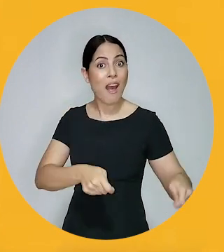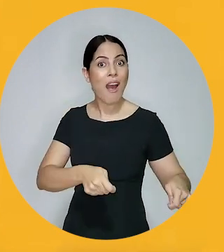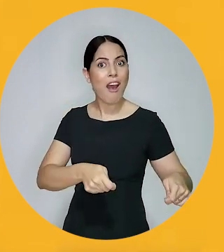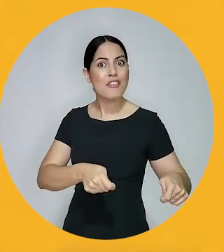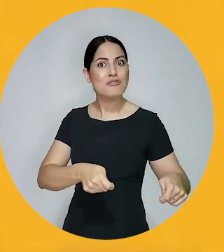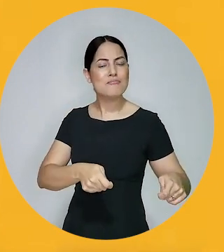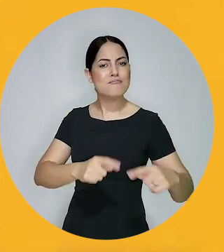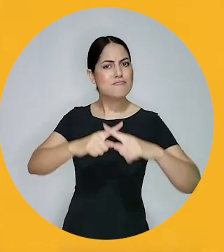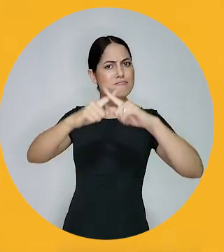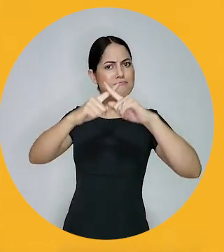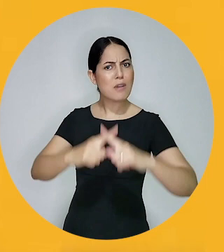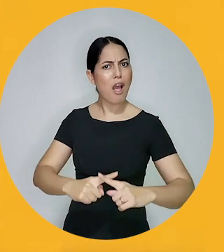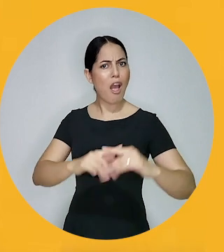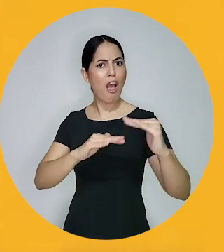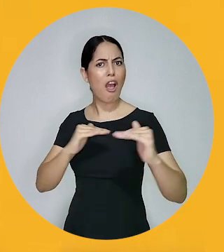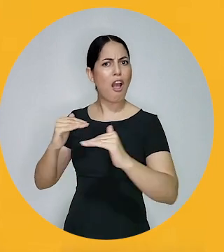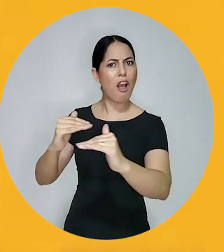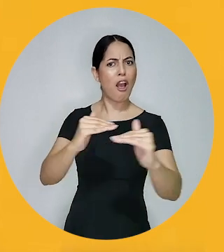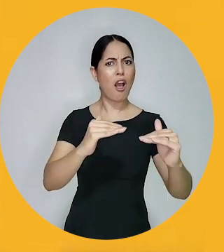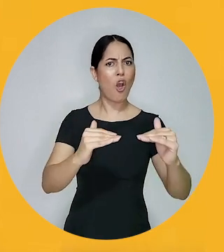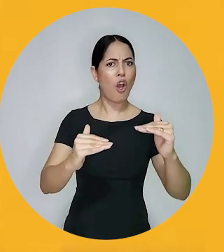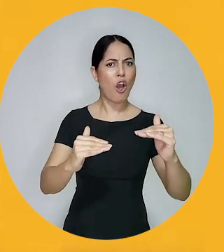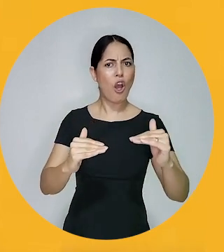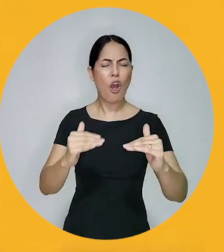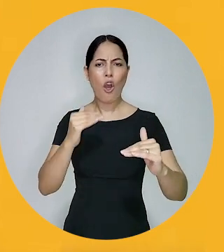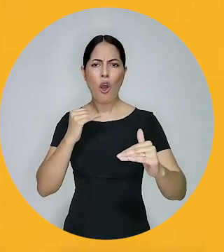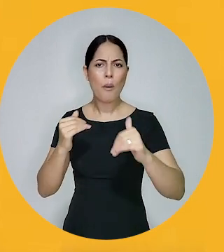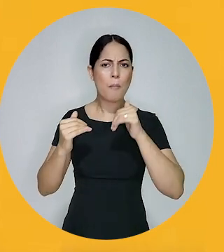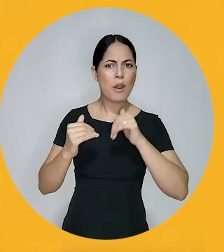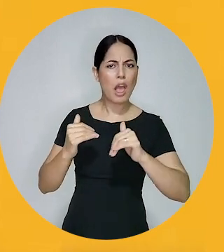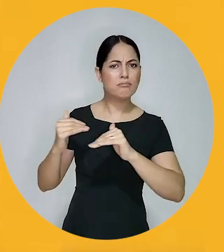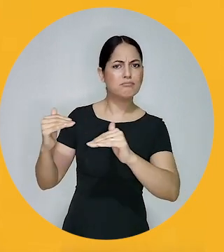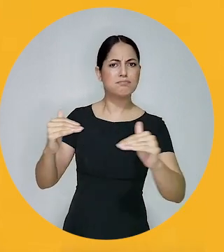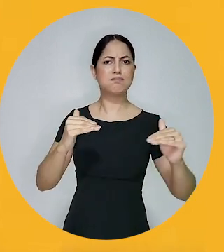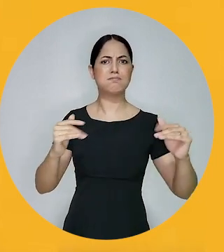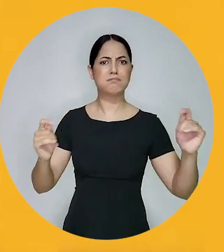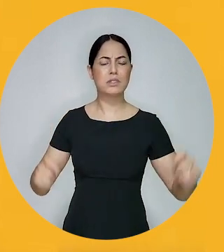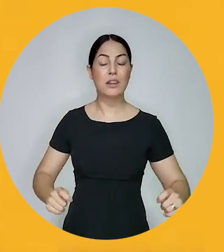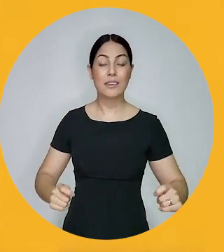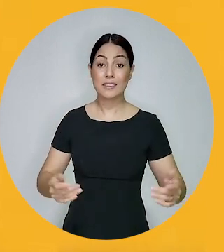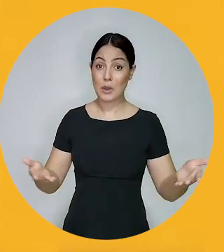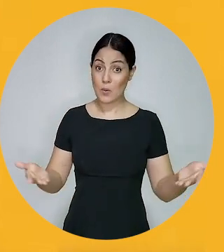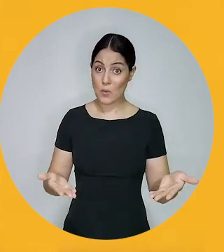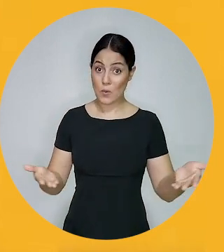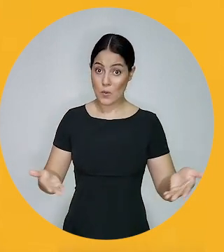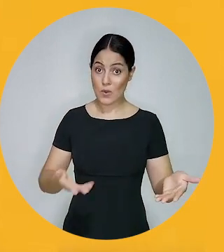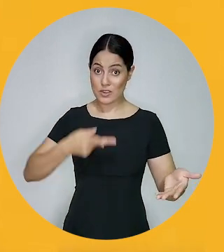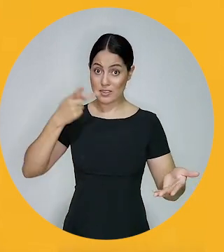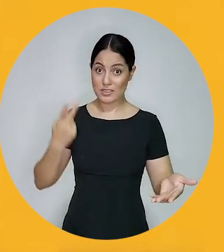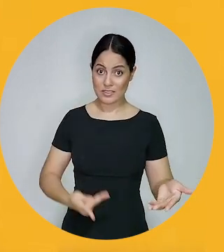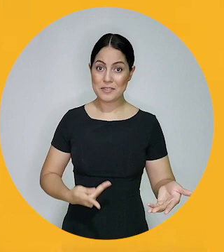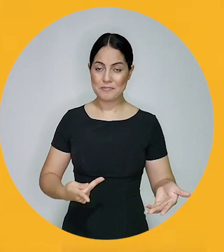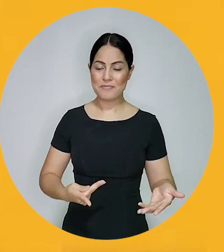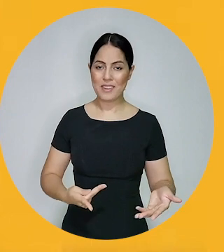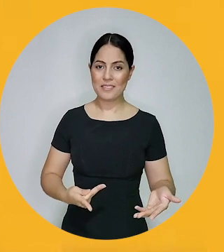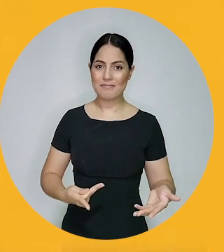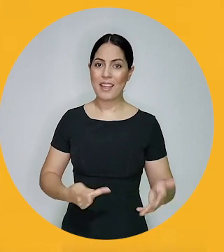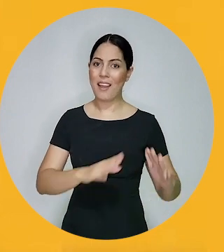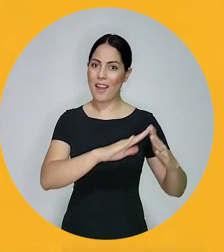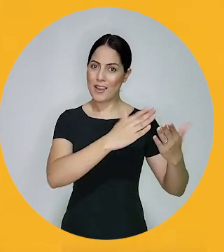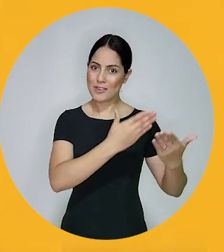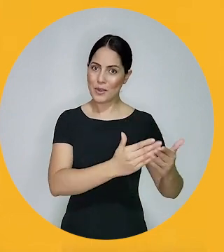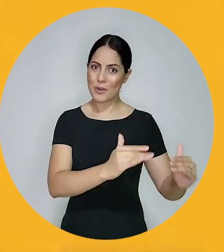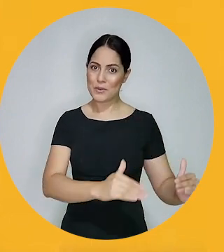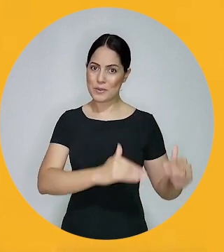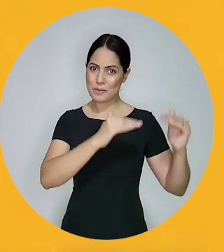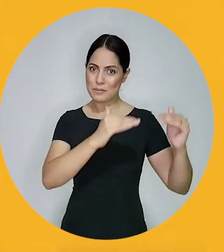oportunidades para as mulheres. E, por isso, de modo bem breve, fica aqui os meus parabéns à Escola